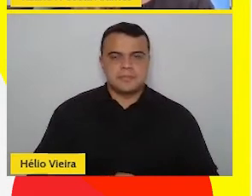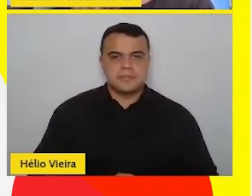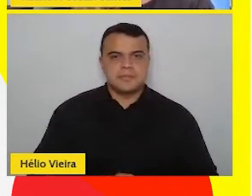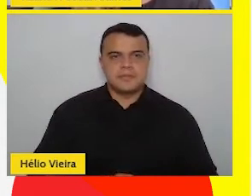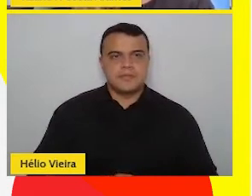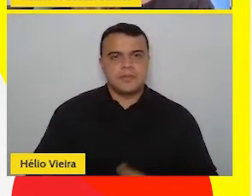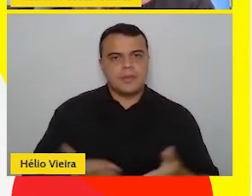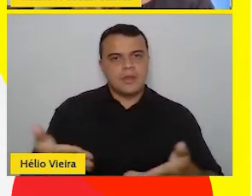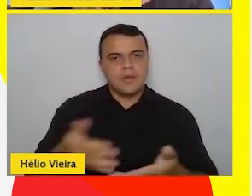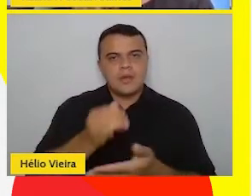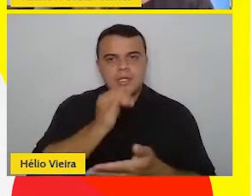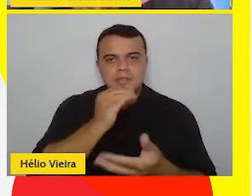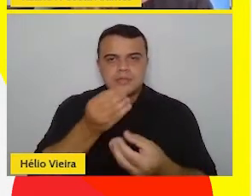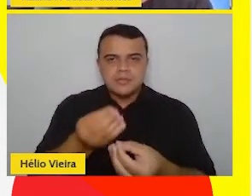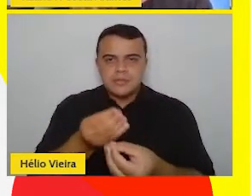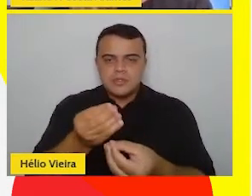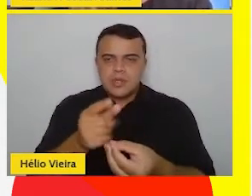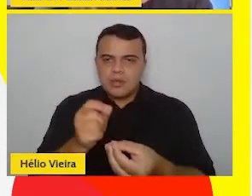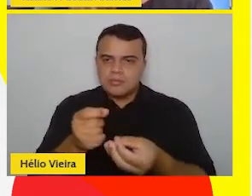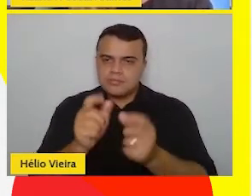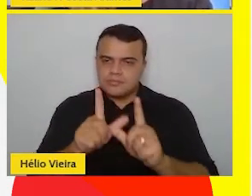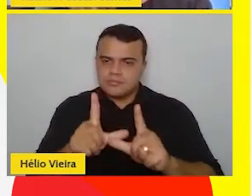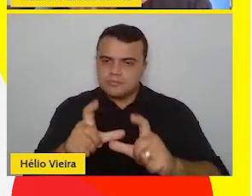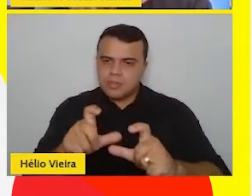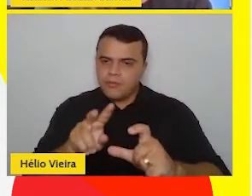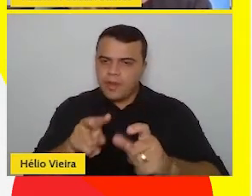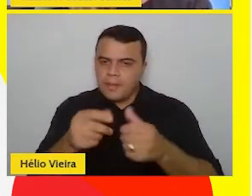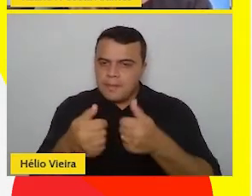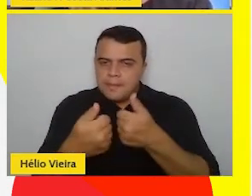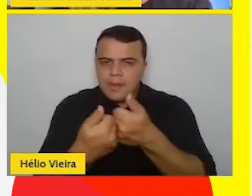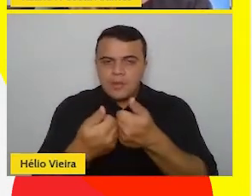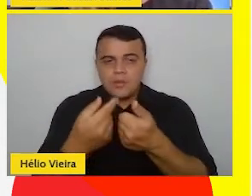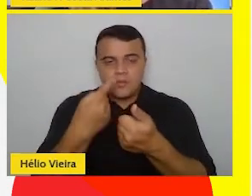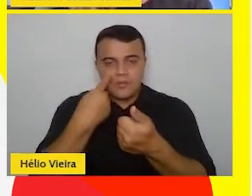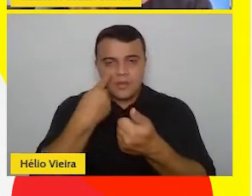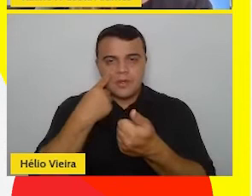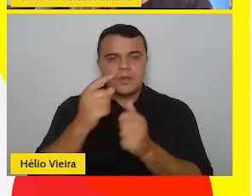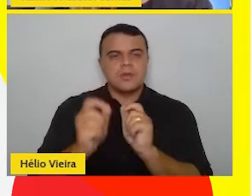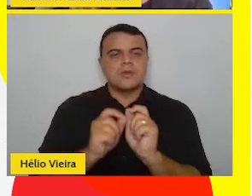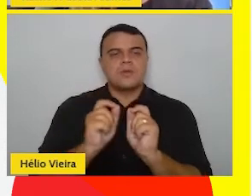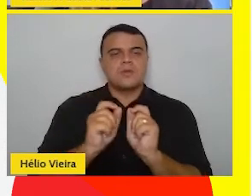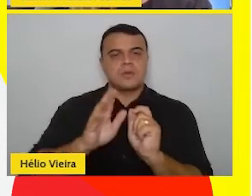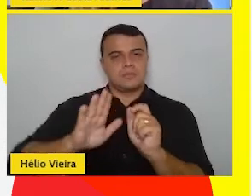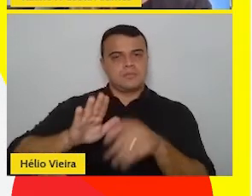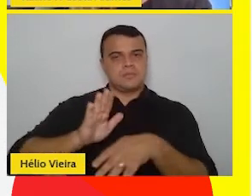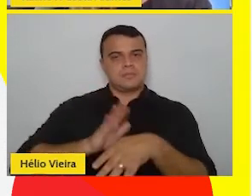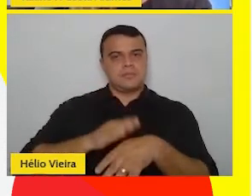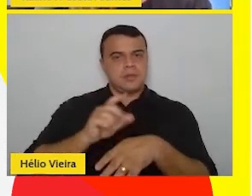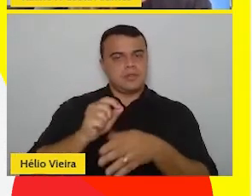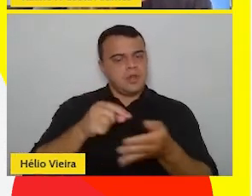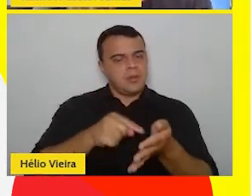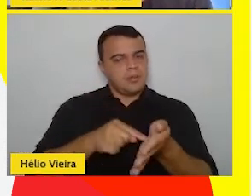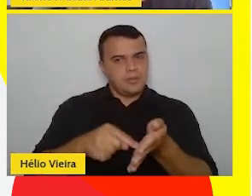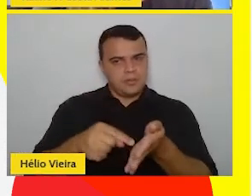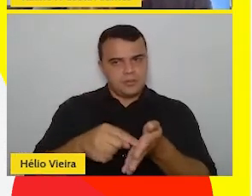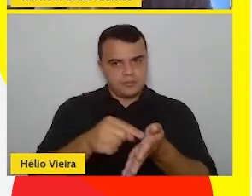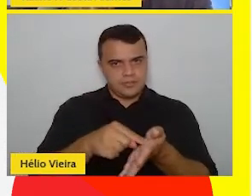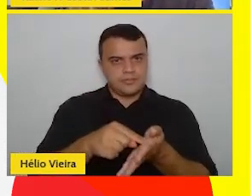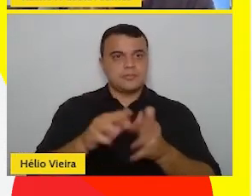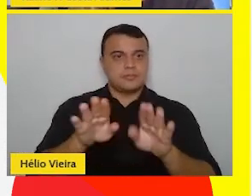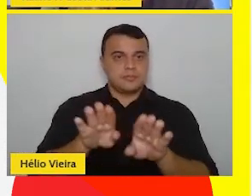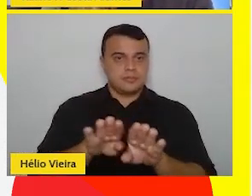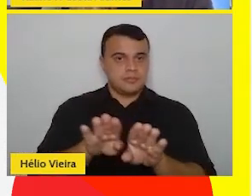um detalhe, né, da obra, que a gente vê com mais detalhe esses pontos, e